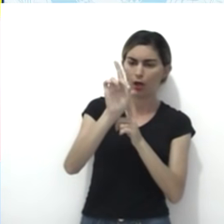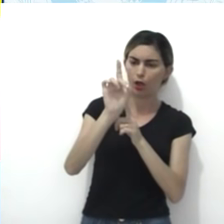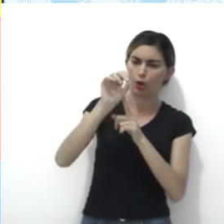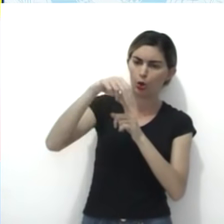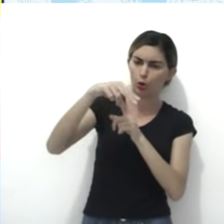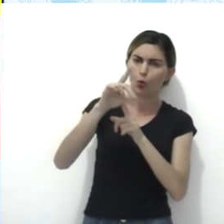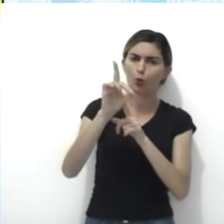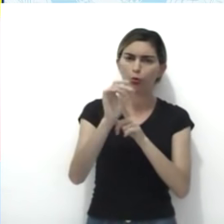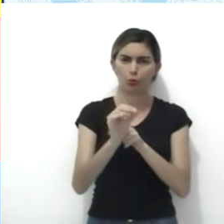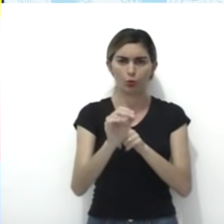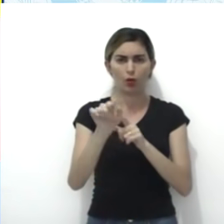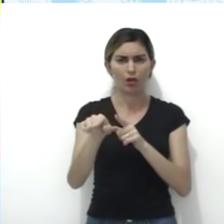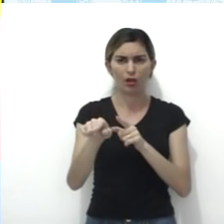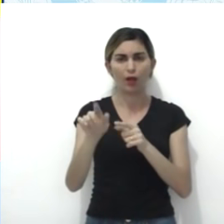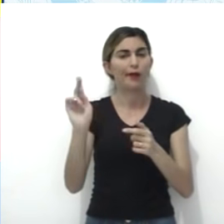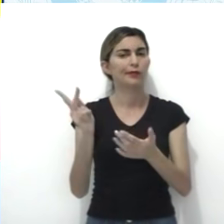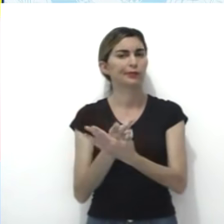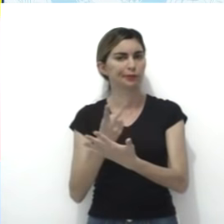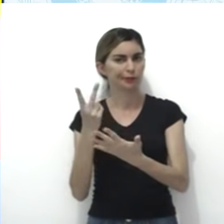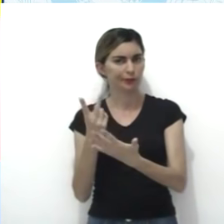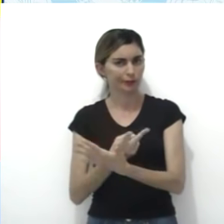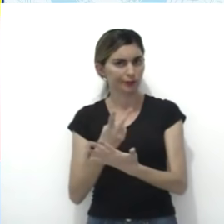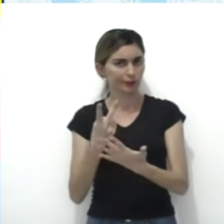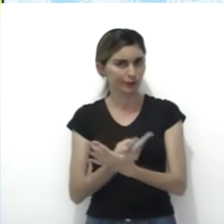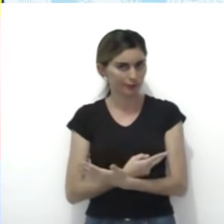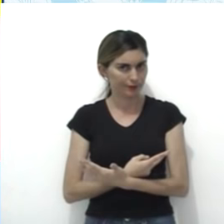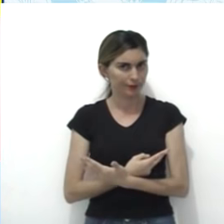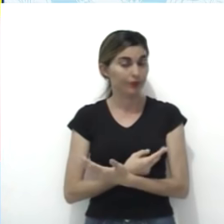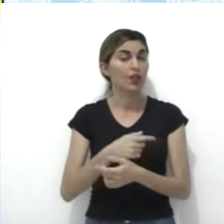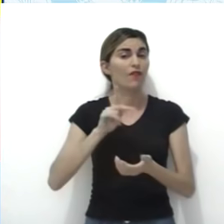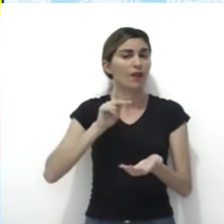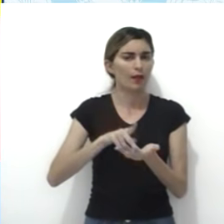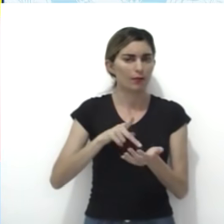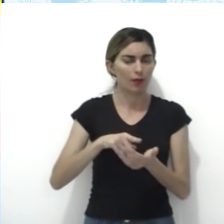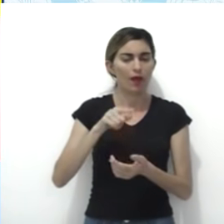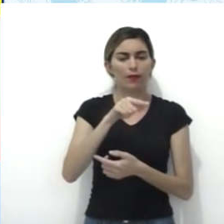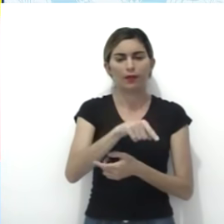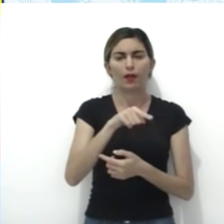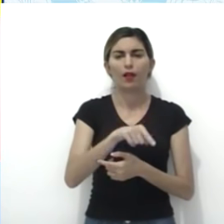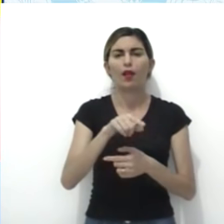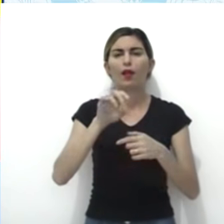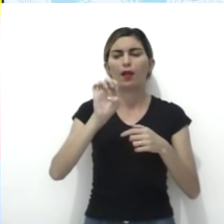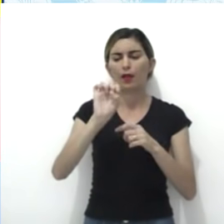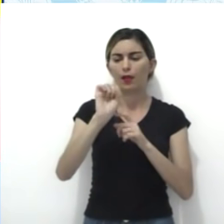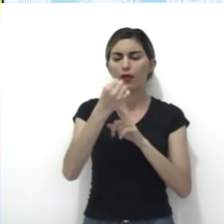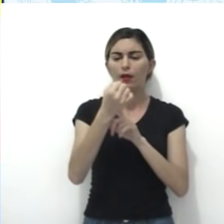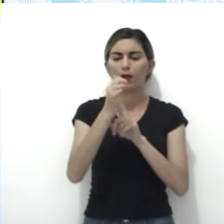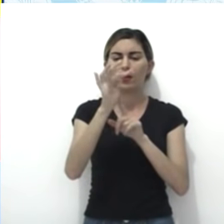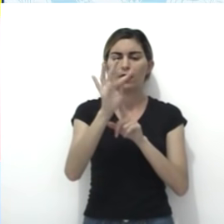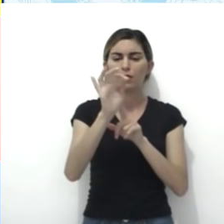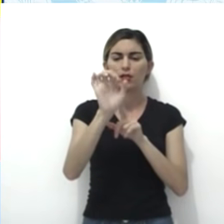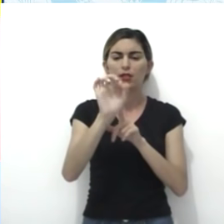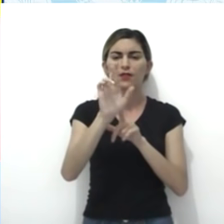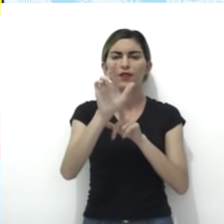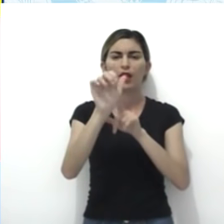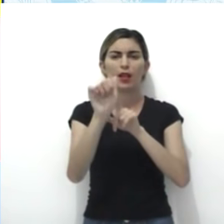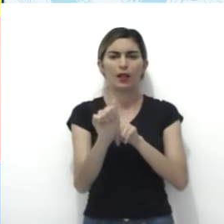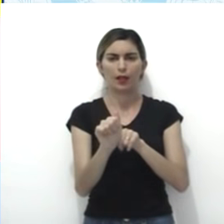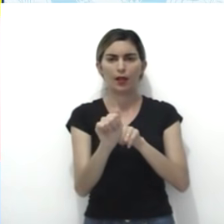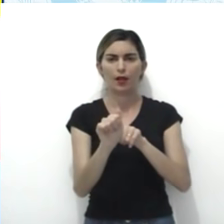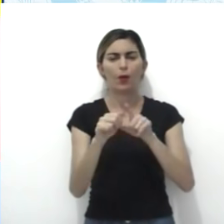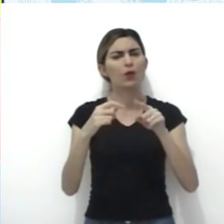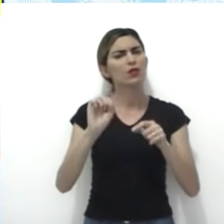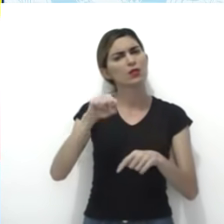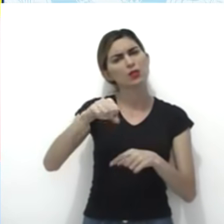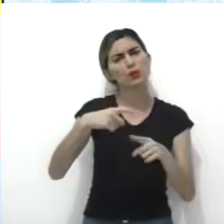redondo essa afirmativa oi tá errada na realidade eu tenho que dizer que a terra é